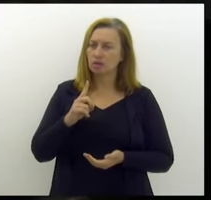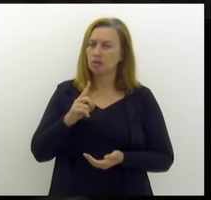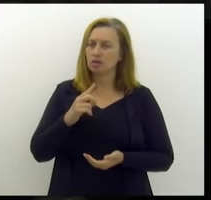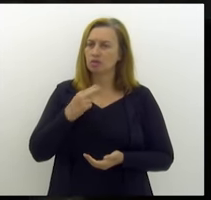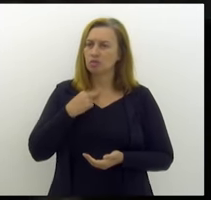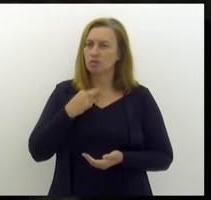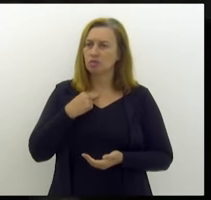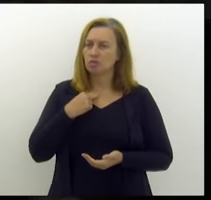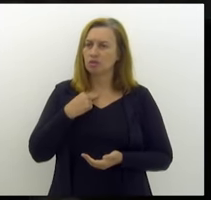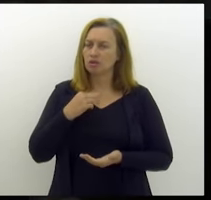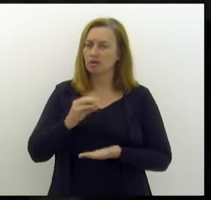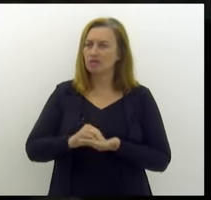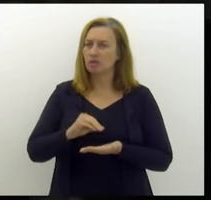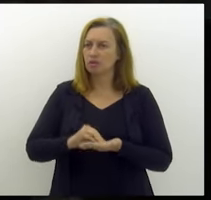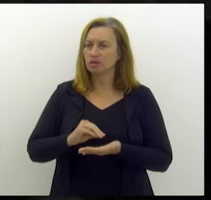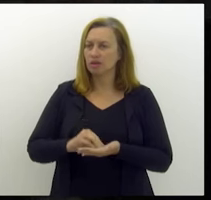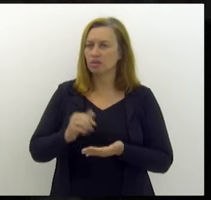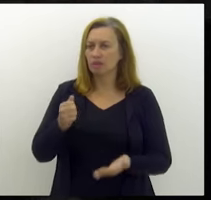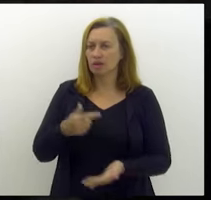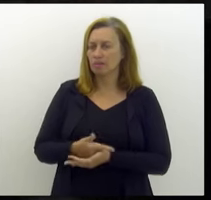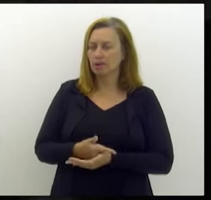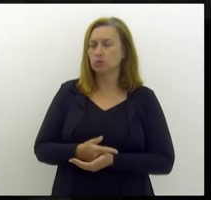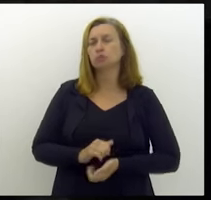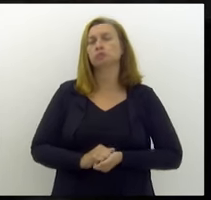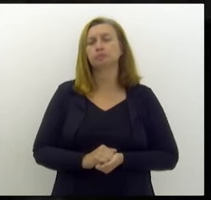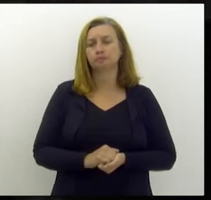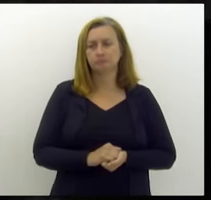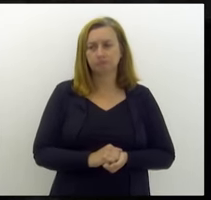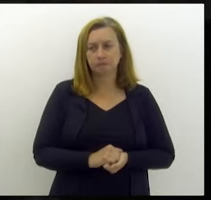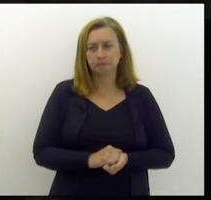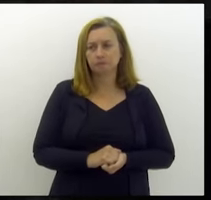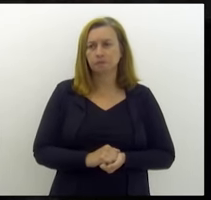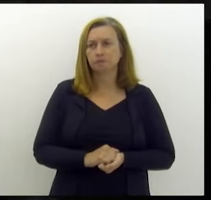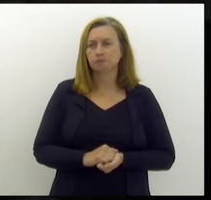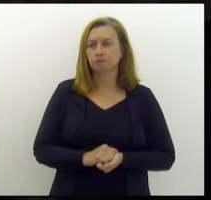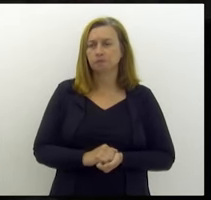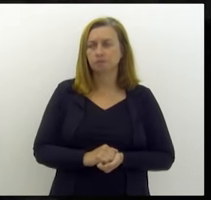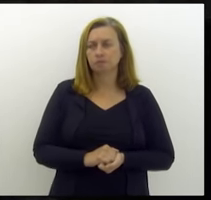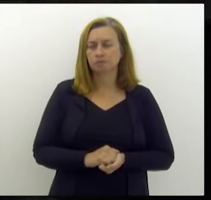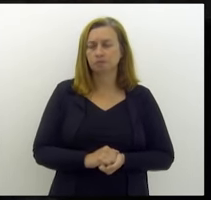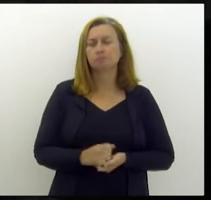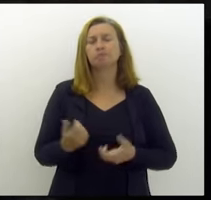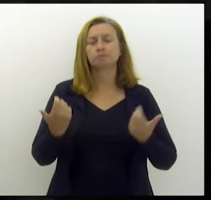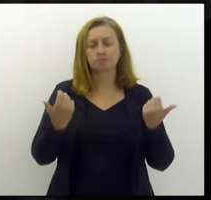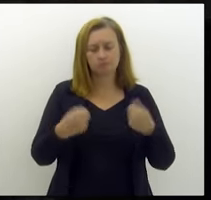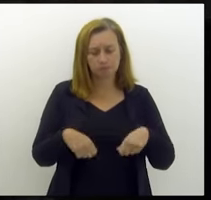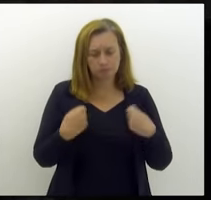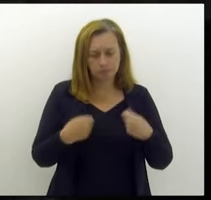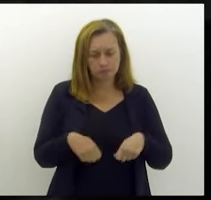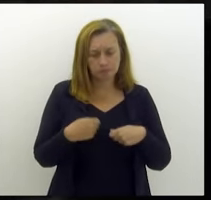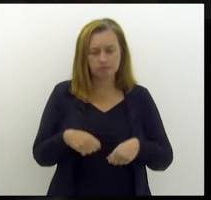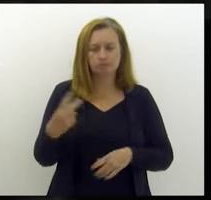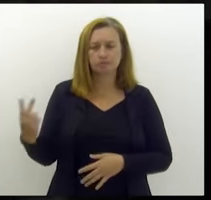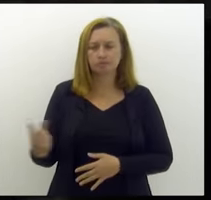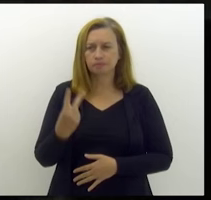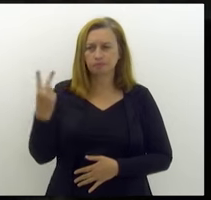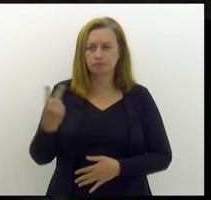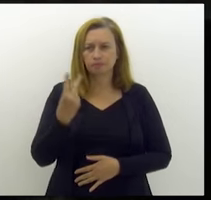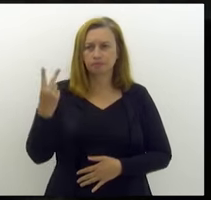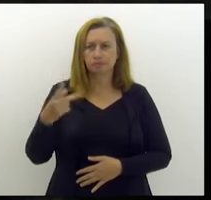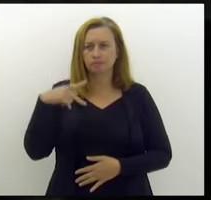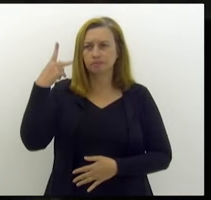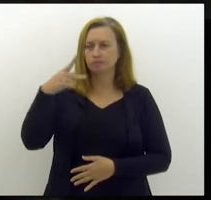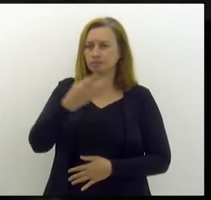tá fazendo hoje apresentando no estado e nós precisamos preservar as políticas